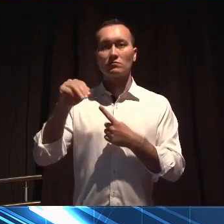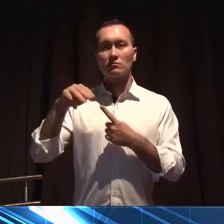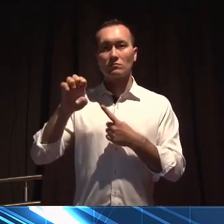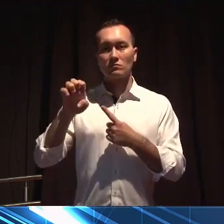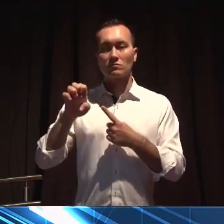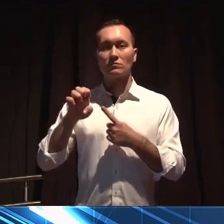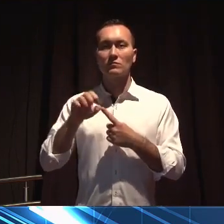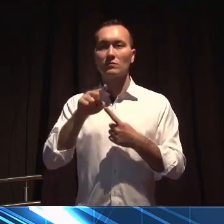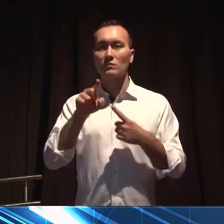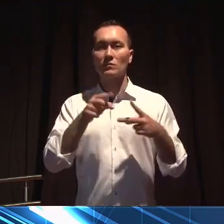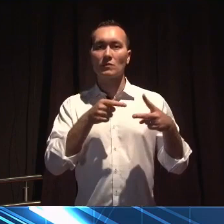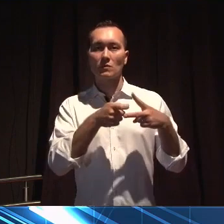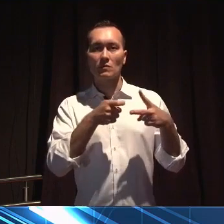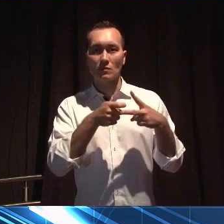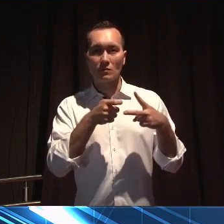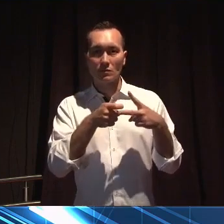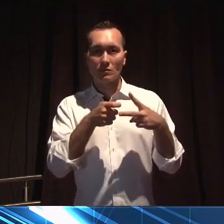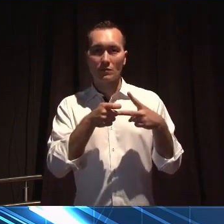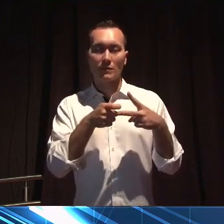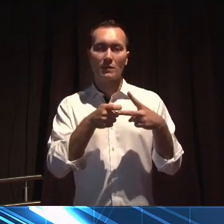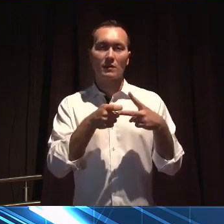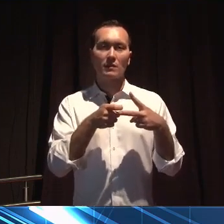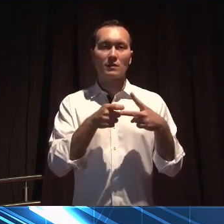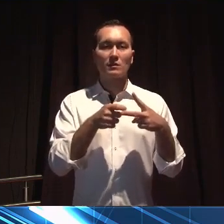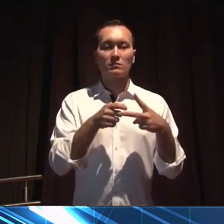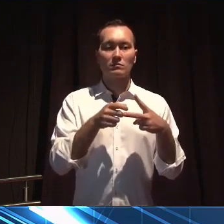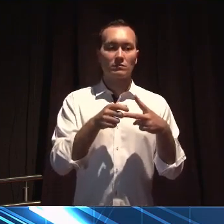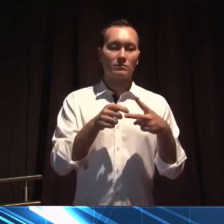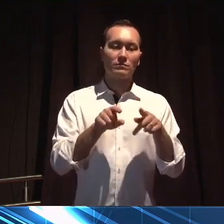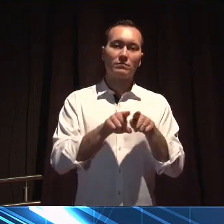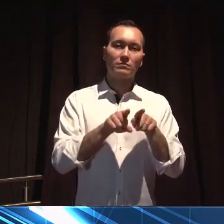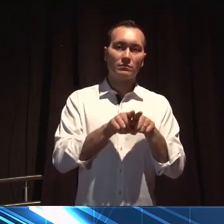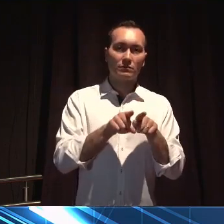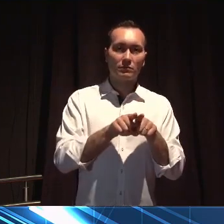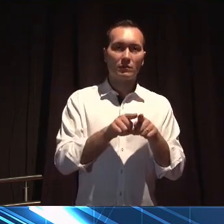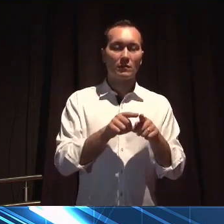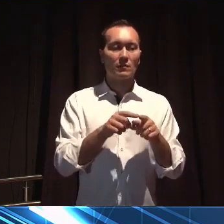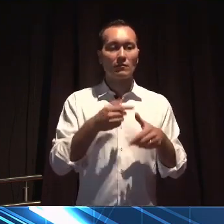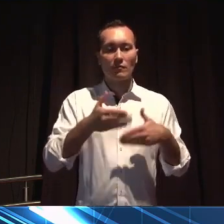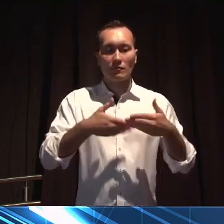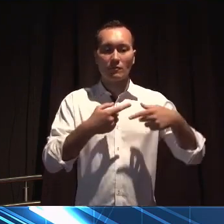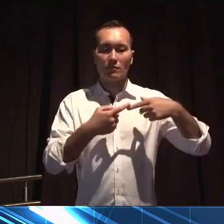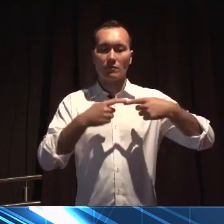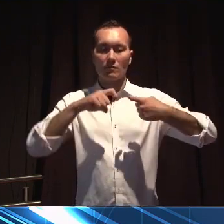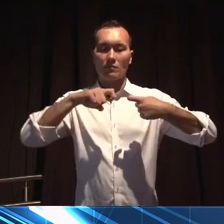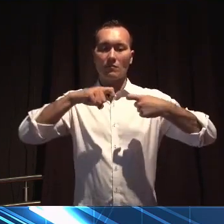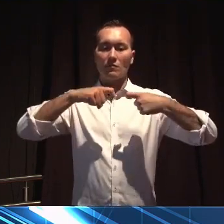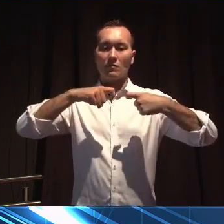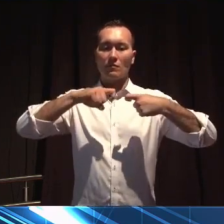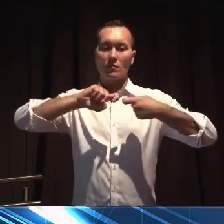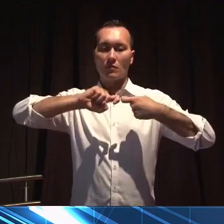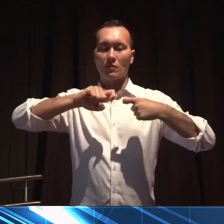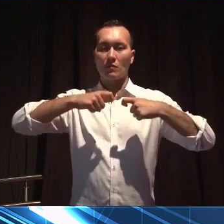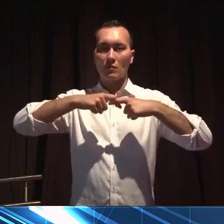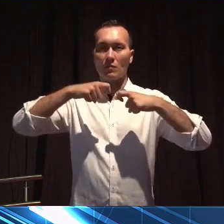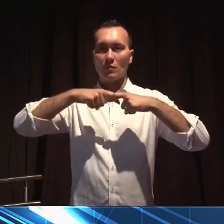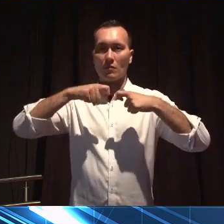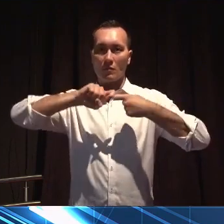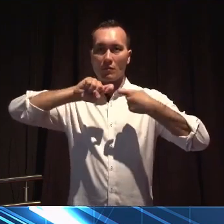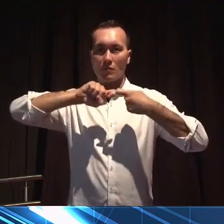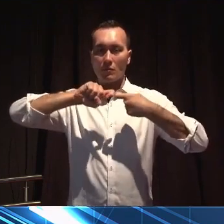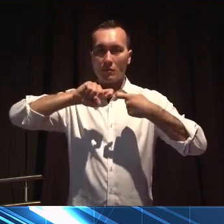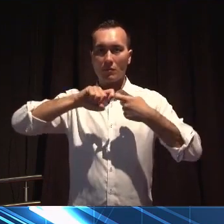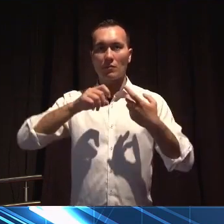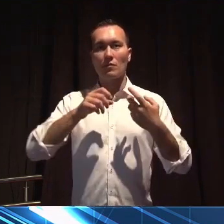própria AWS, vai permitir que a gente suporte apps em Python, em Java, em qualquer outra coisa, porque a própria infraestrutura vai dar esse suporte. Isso é bem